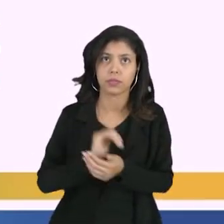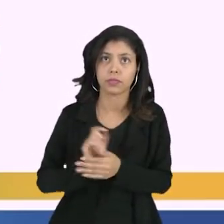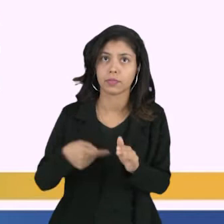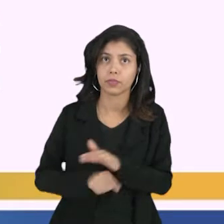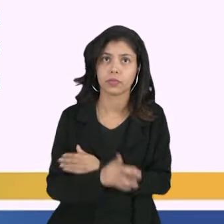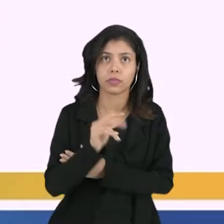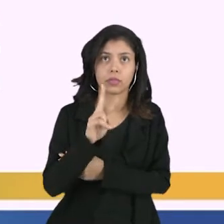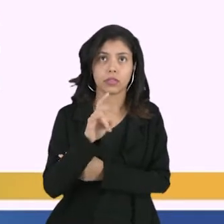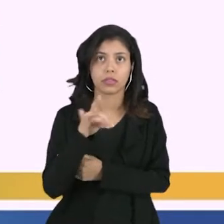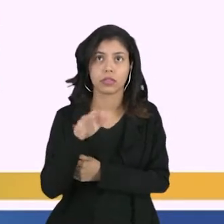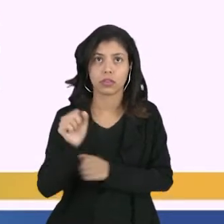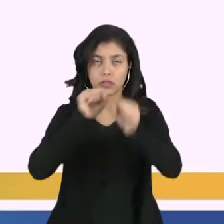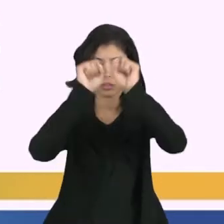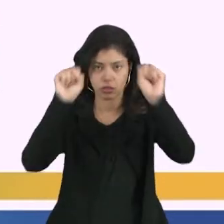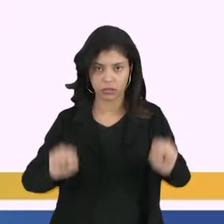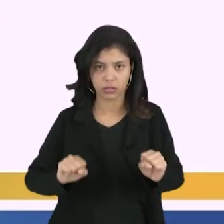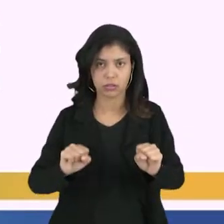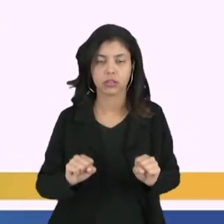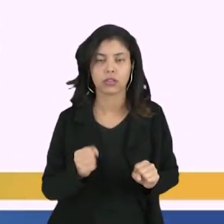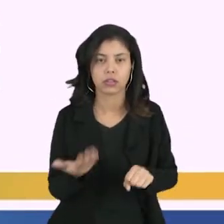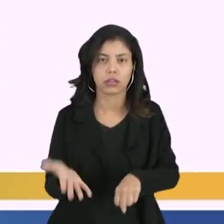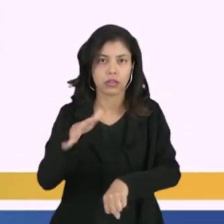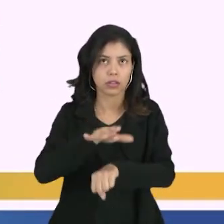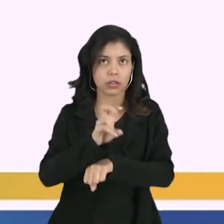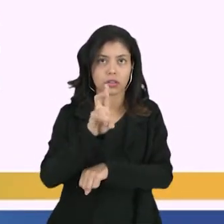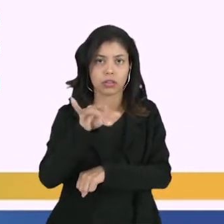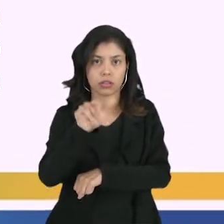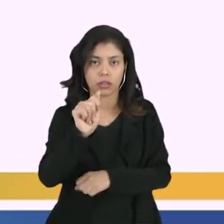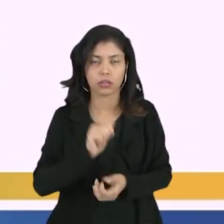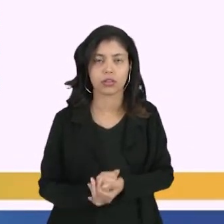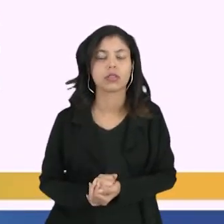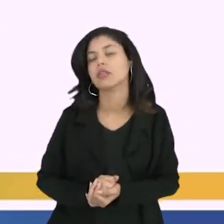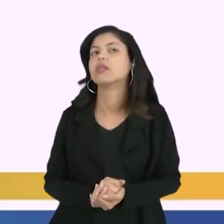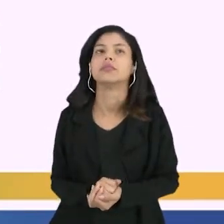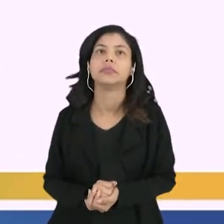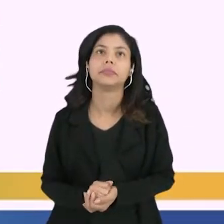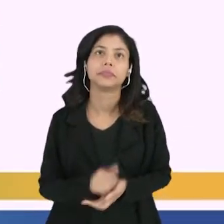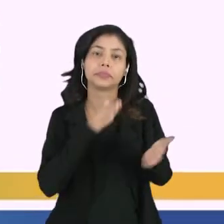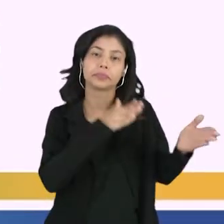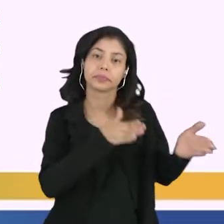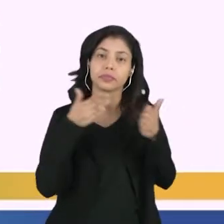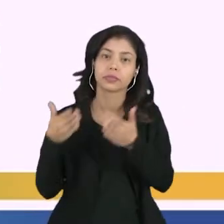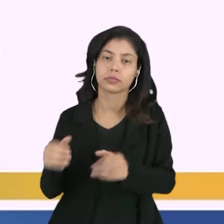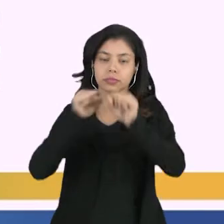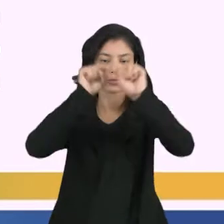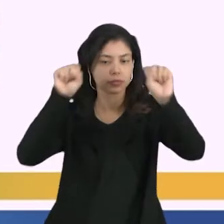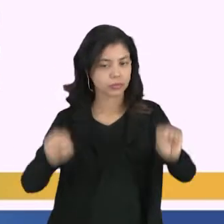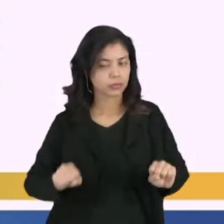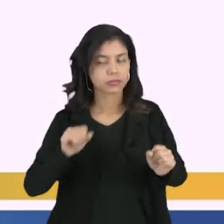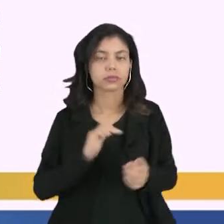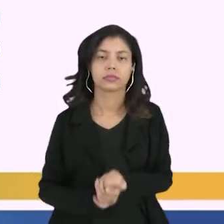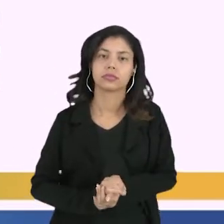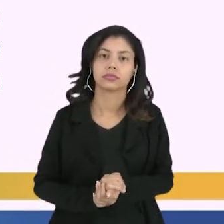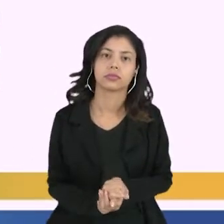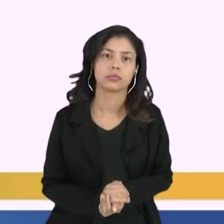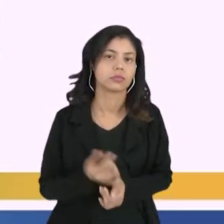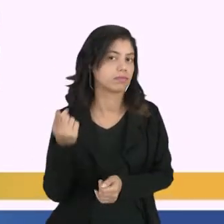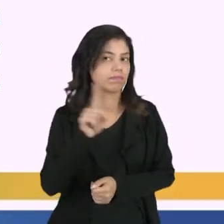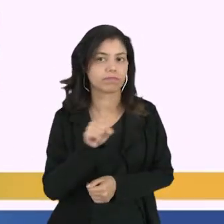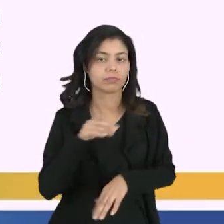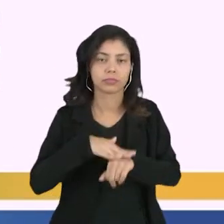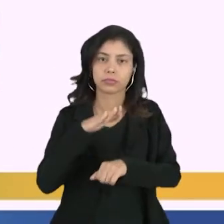produtiva dentro, então, das diretrizes do sistema colonial, né? Agora ela passa a ser sistemática, né? Não